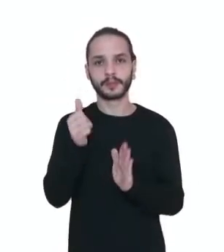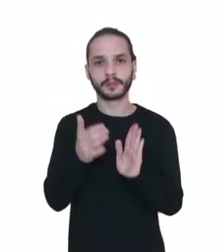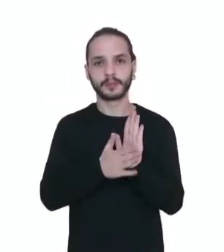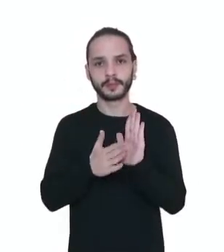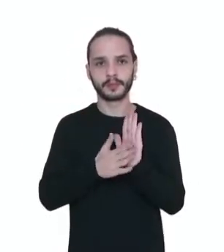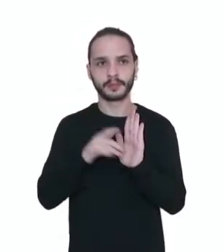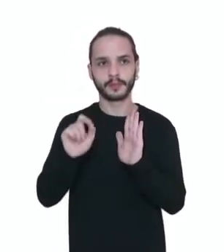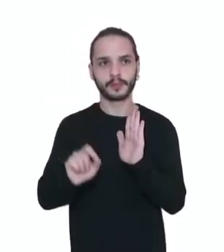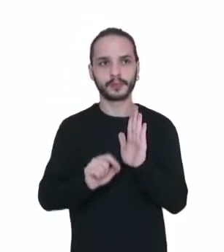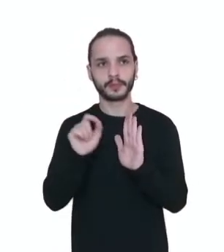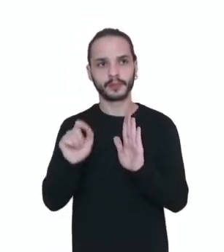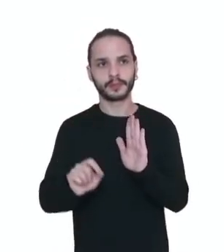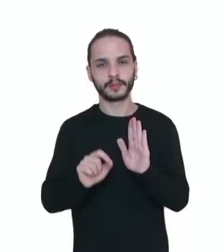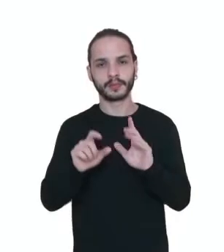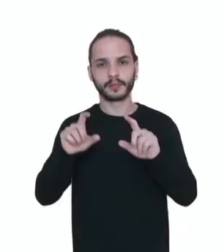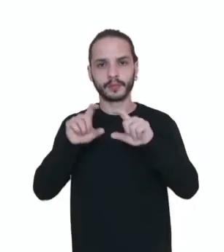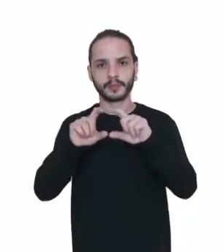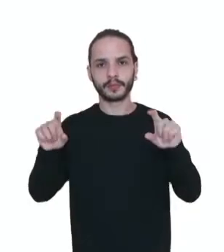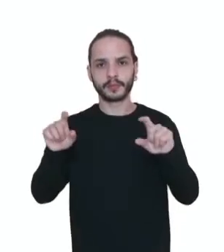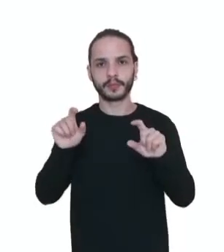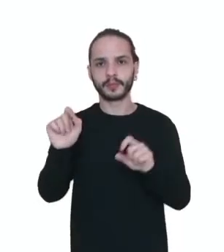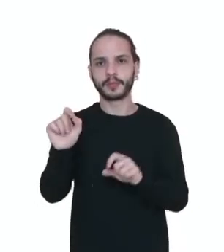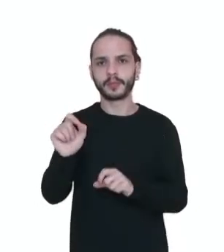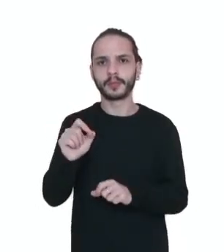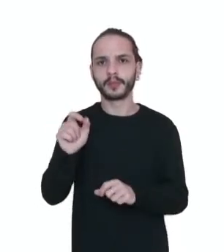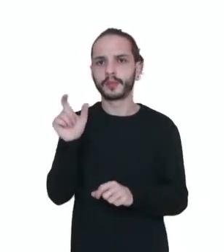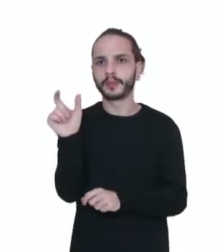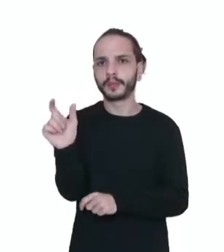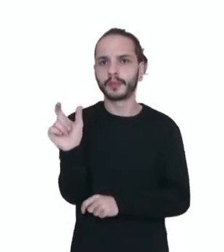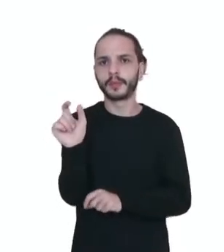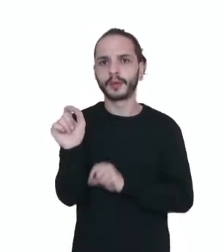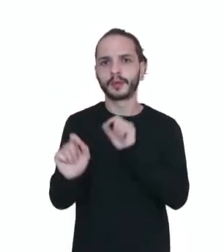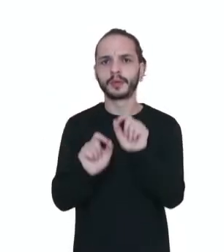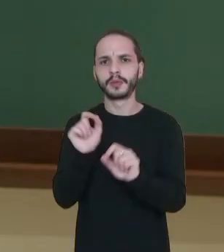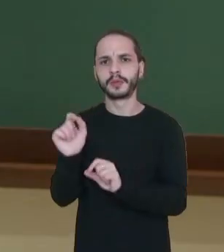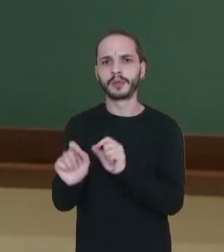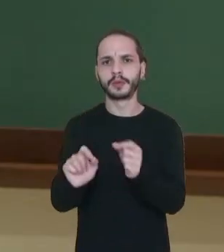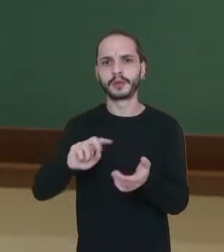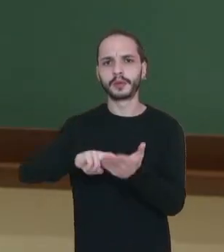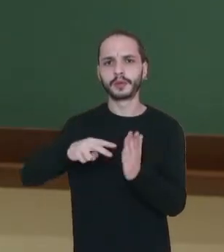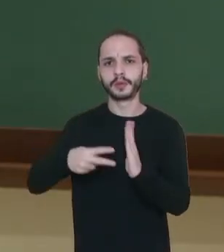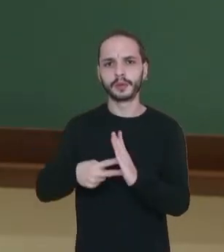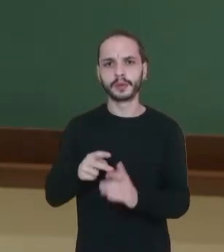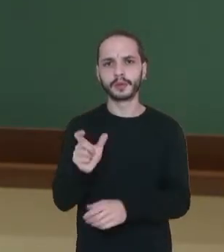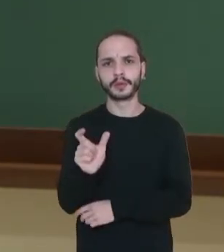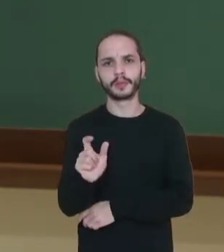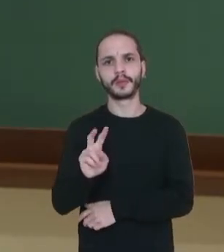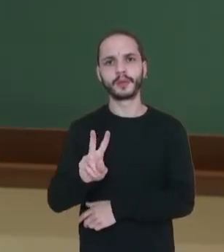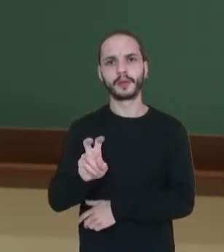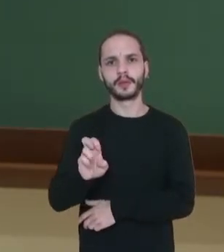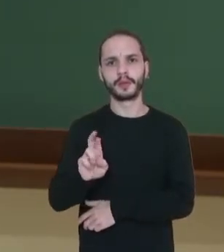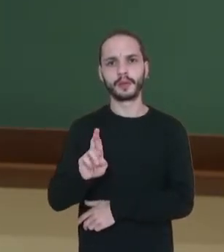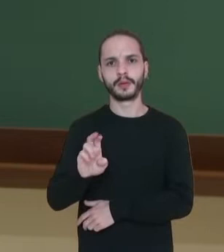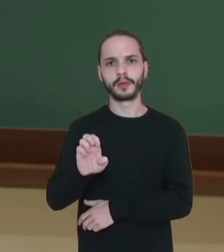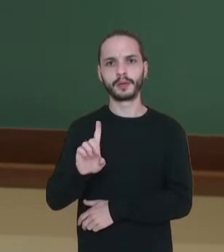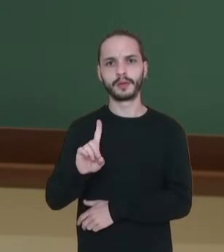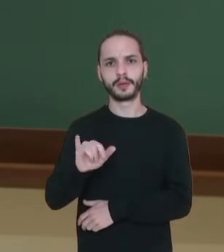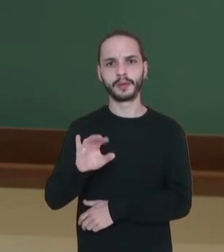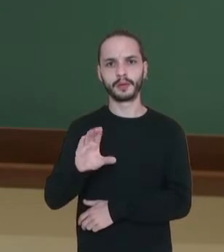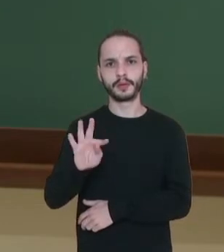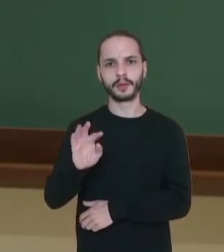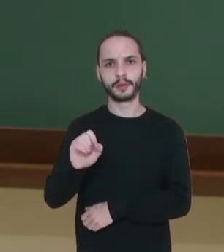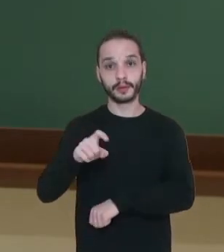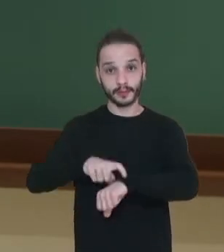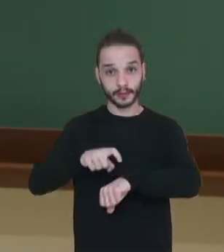aqui, qual o sentido da palavra destacada? E aí, o que será que significa a palavra veredicto? Um tempinho